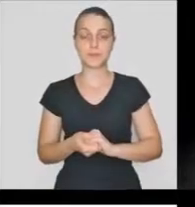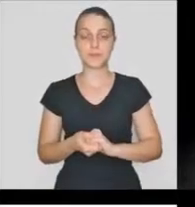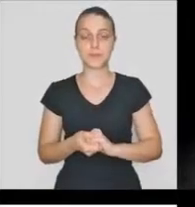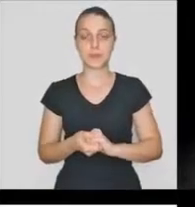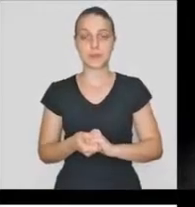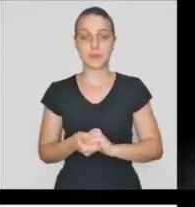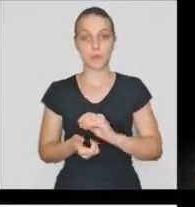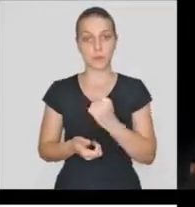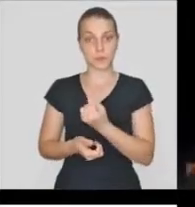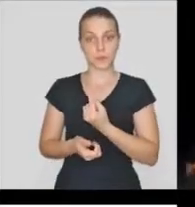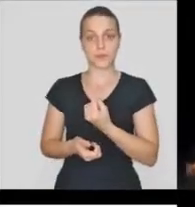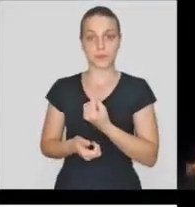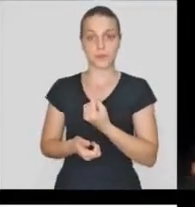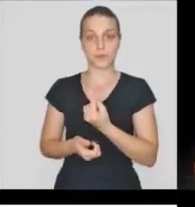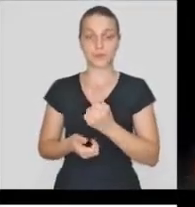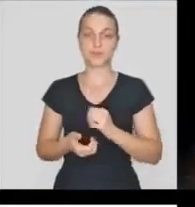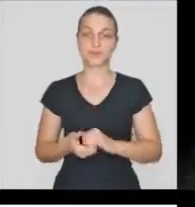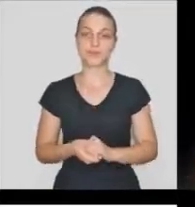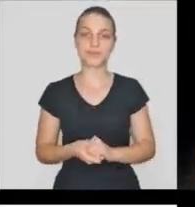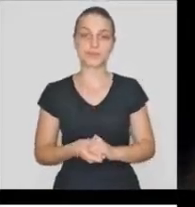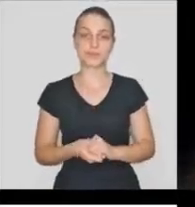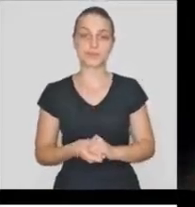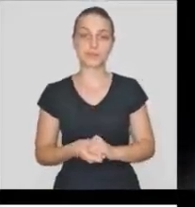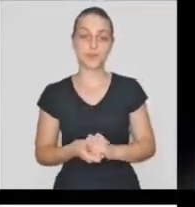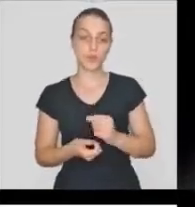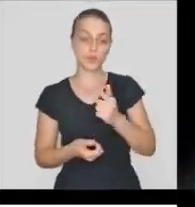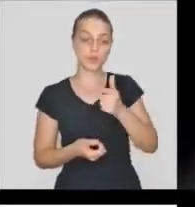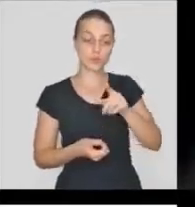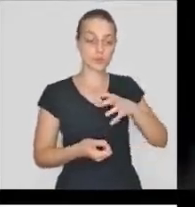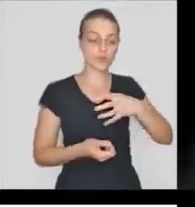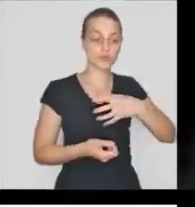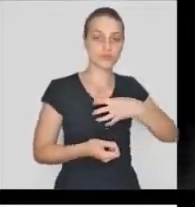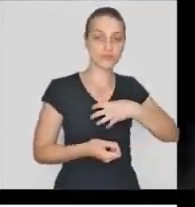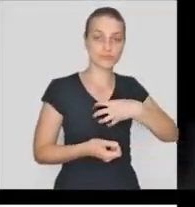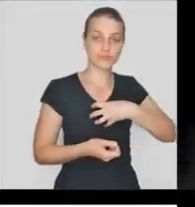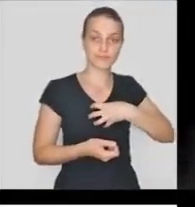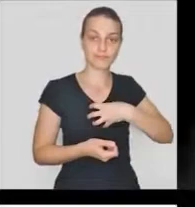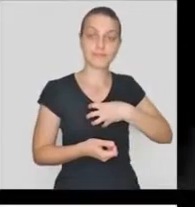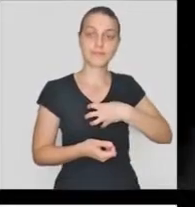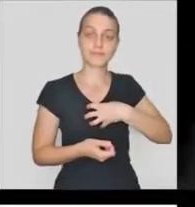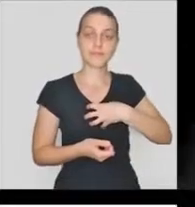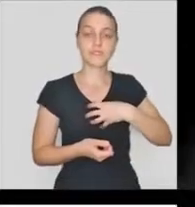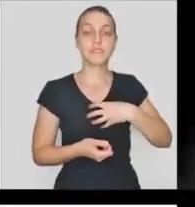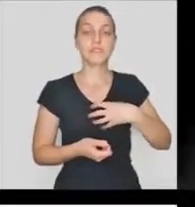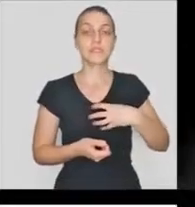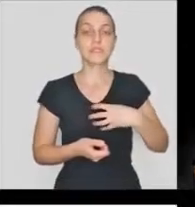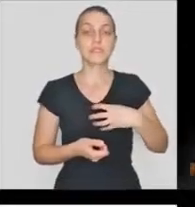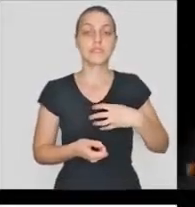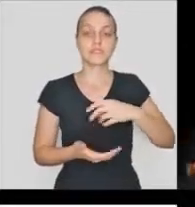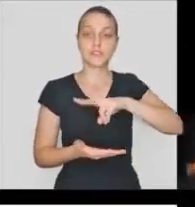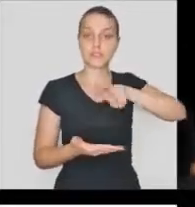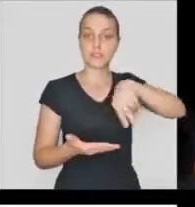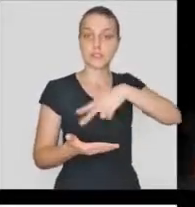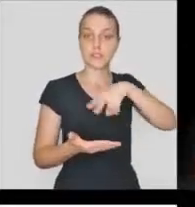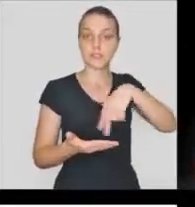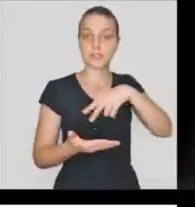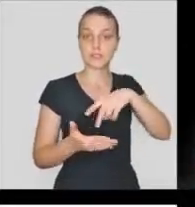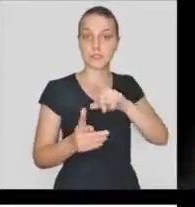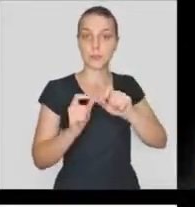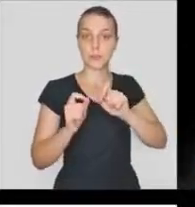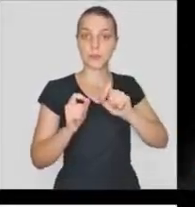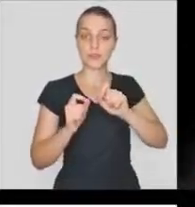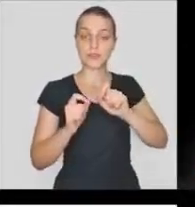são apresentadas para um público, né? Elas são geralmente de movimentos padronizados, sim, bem